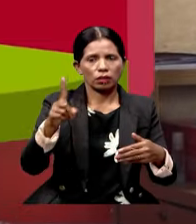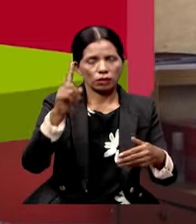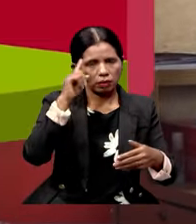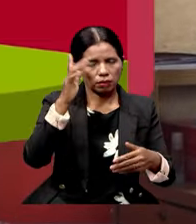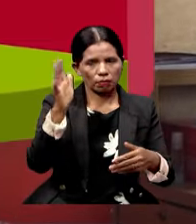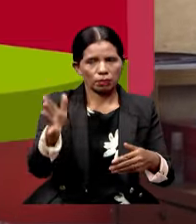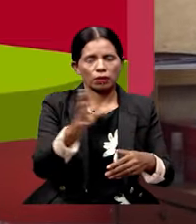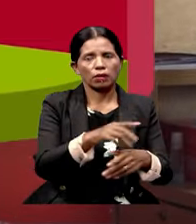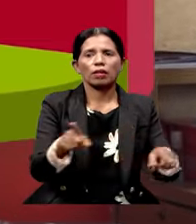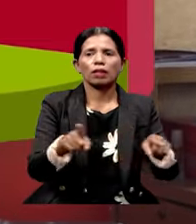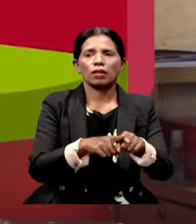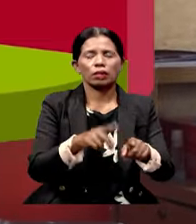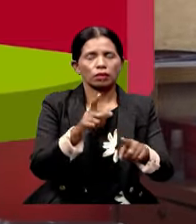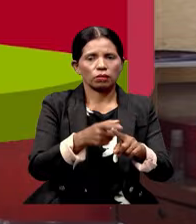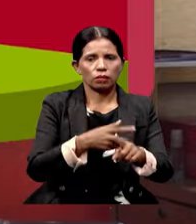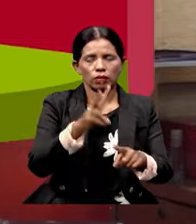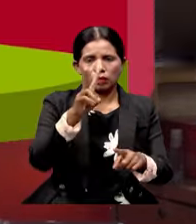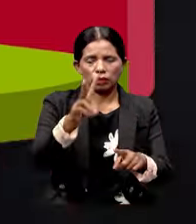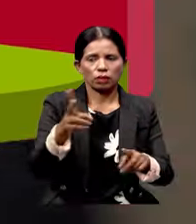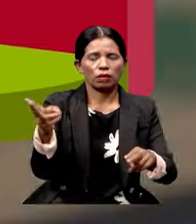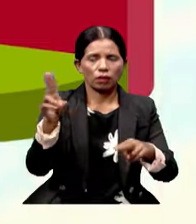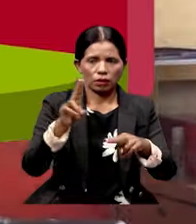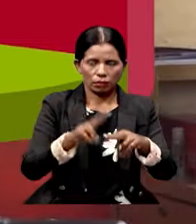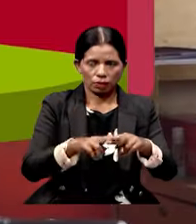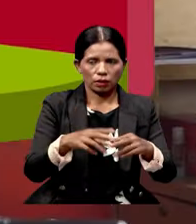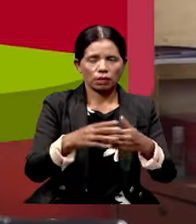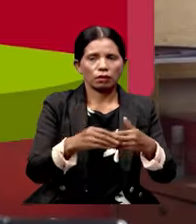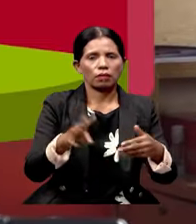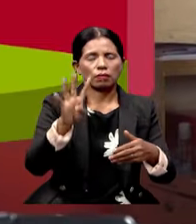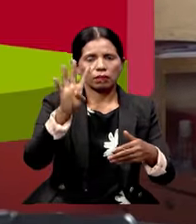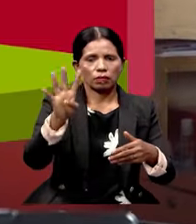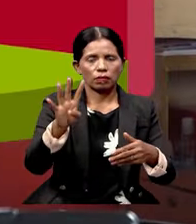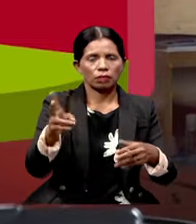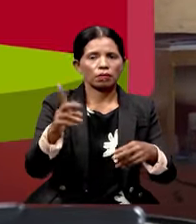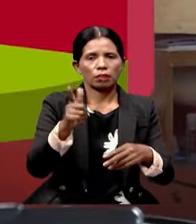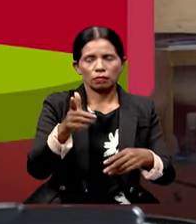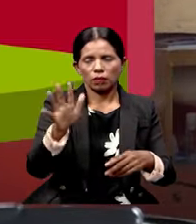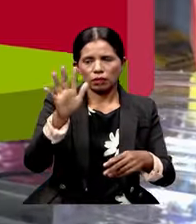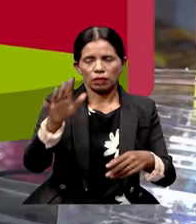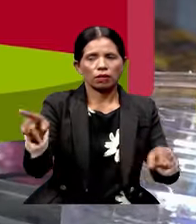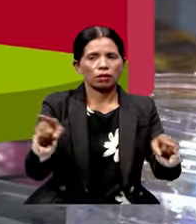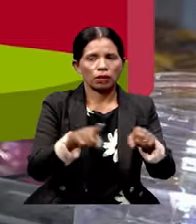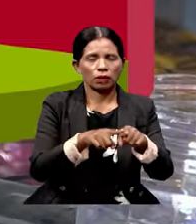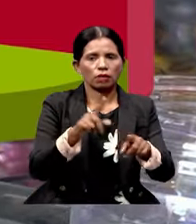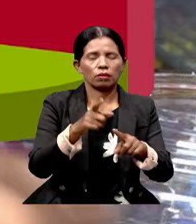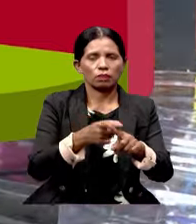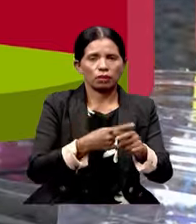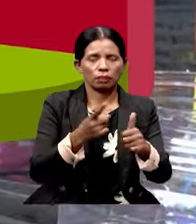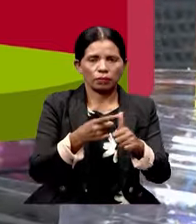nulu. Compara ho trimestre da ruak no aumenta dolar hat centavus ron resen lima compara ho trimestre da